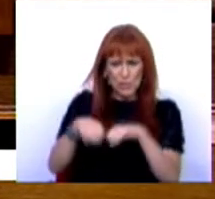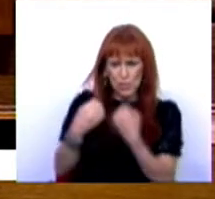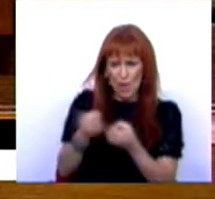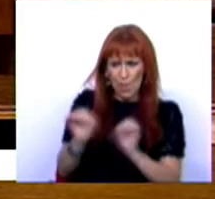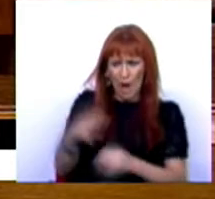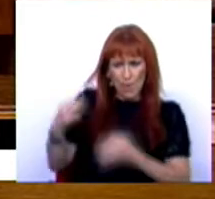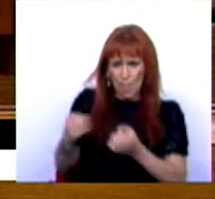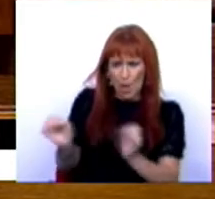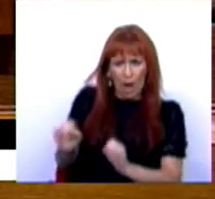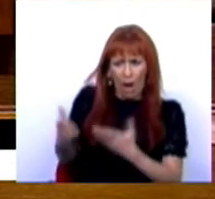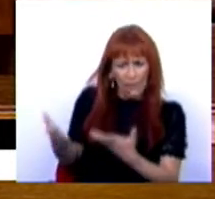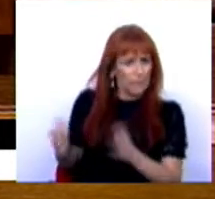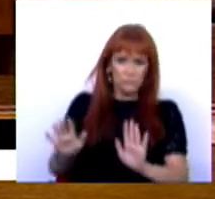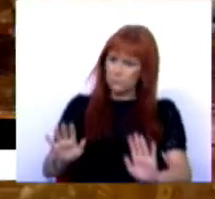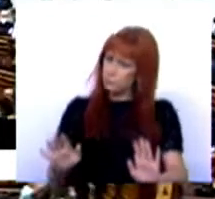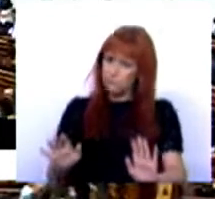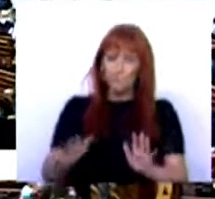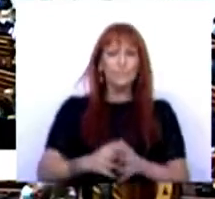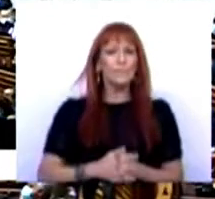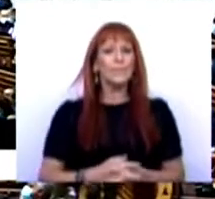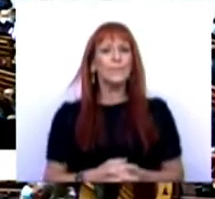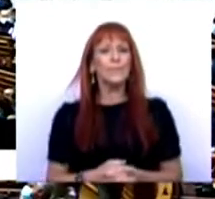ou jurídica.